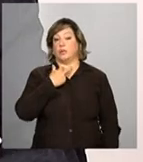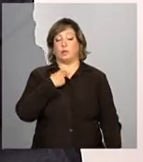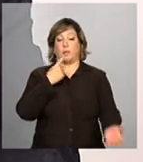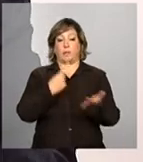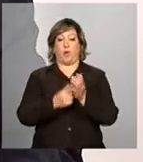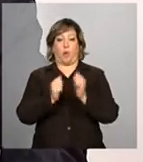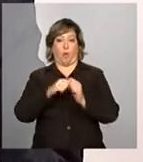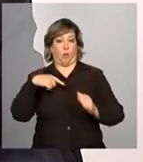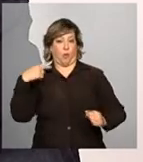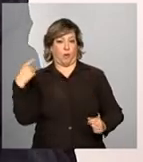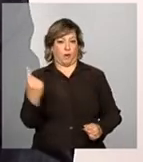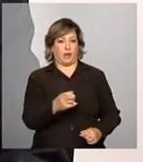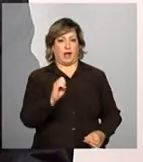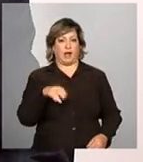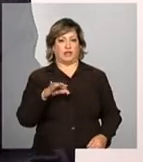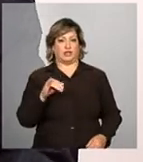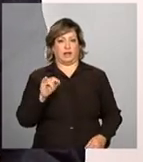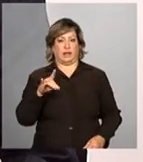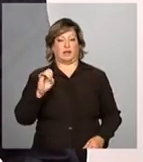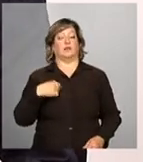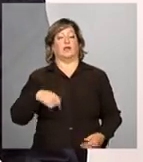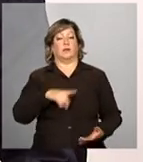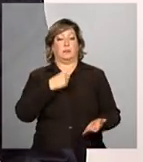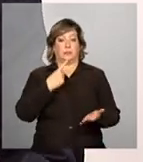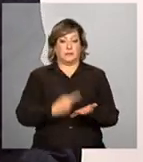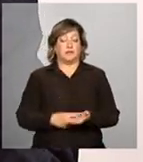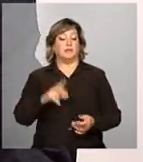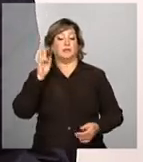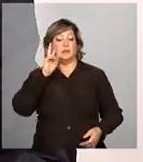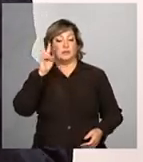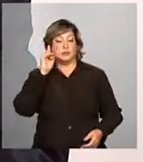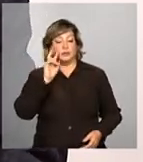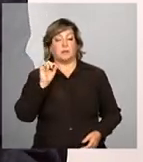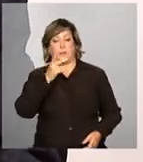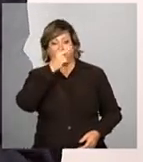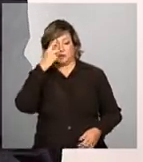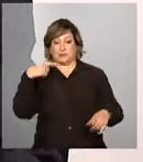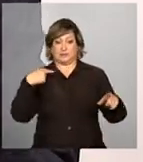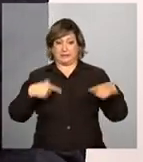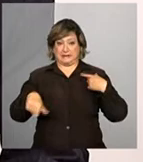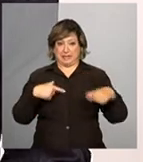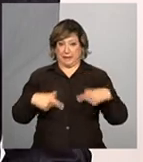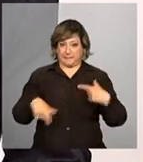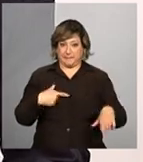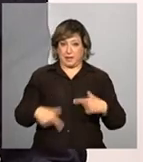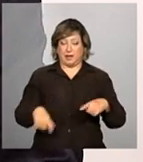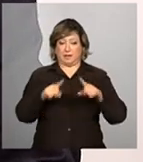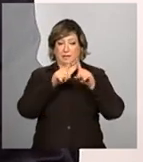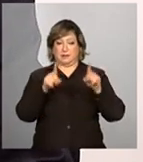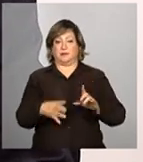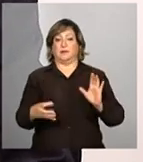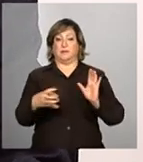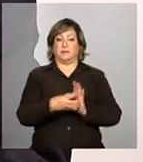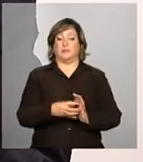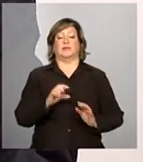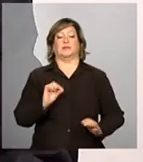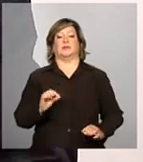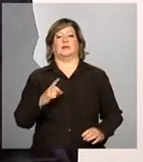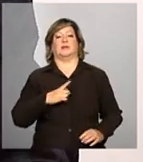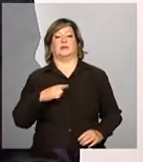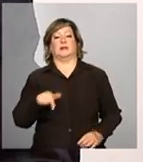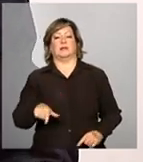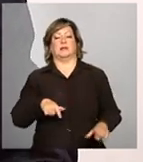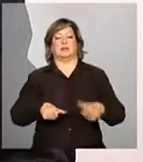entra se comprometendo pactuando no que diz respeito aos funcionários públicos seja no serviços na gestão